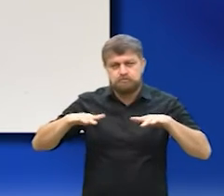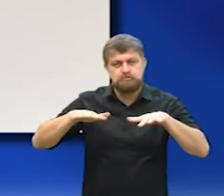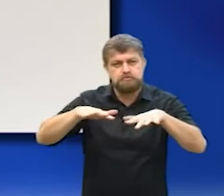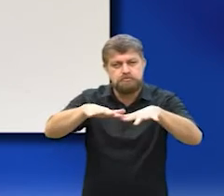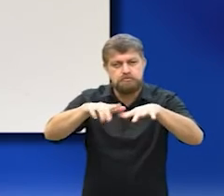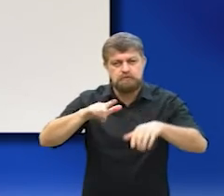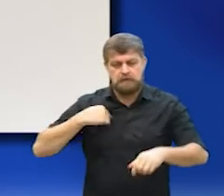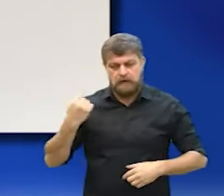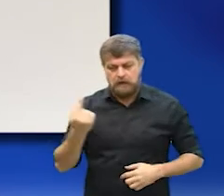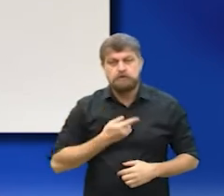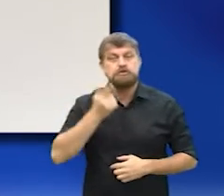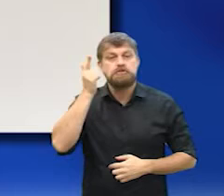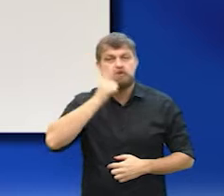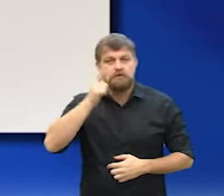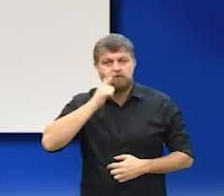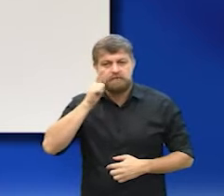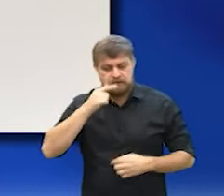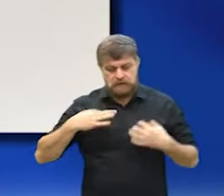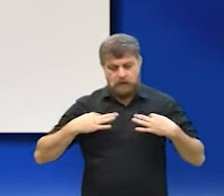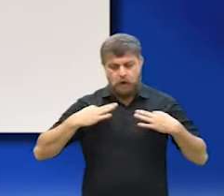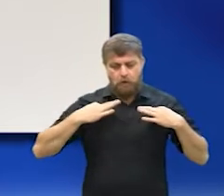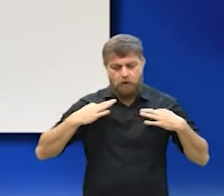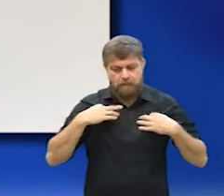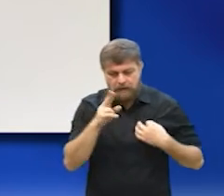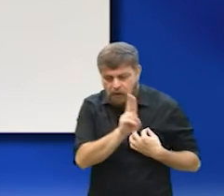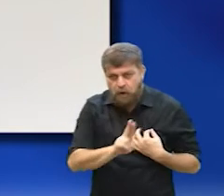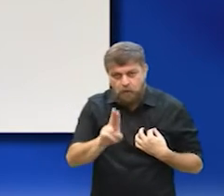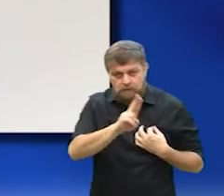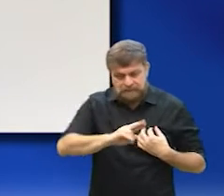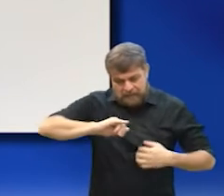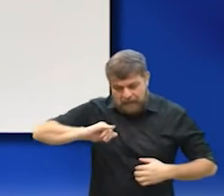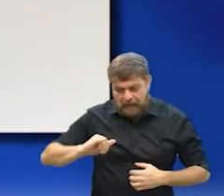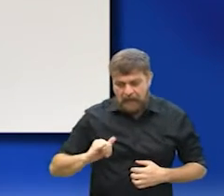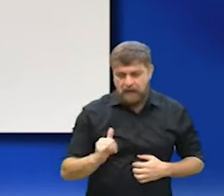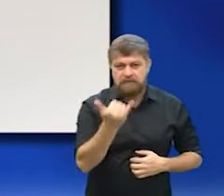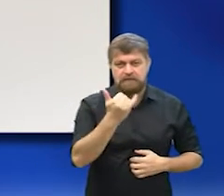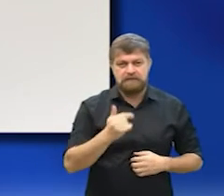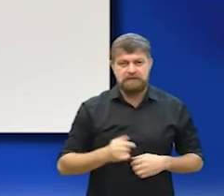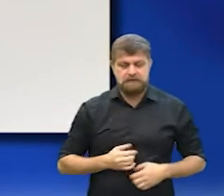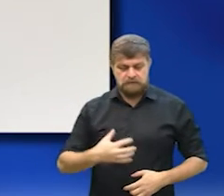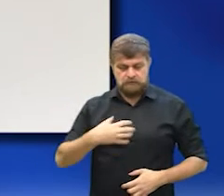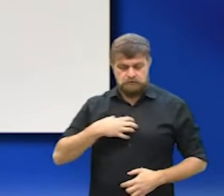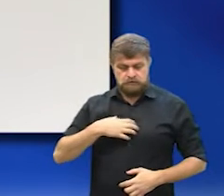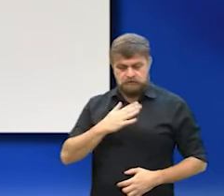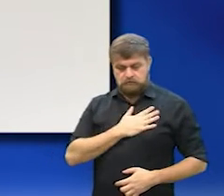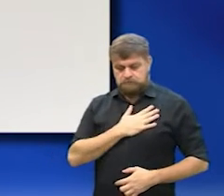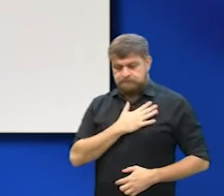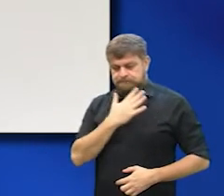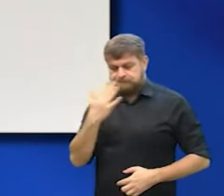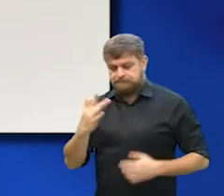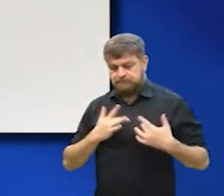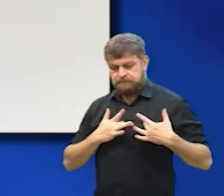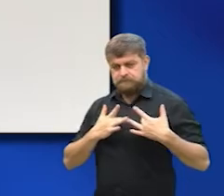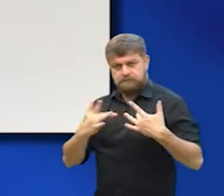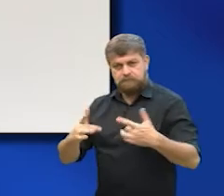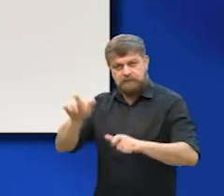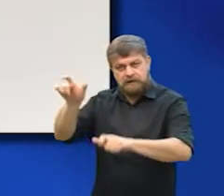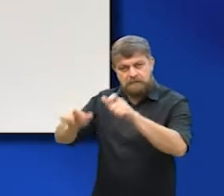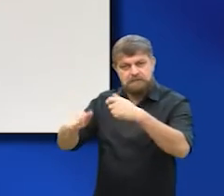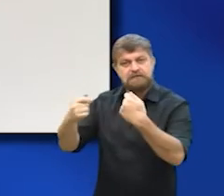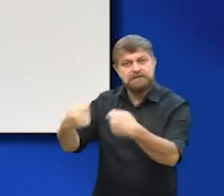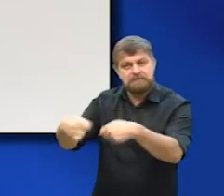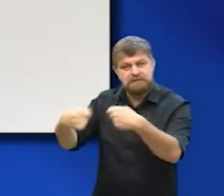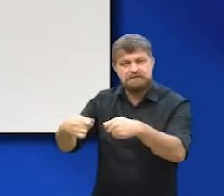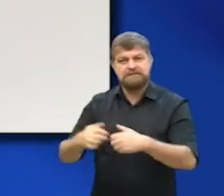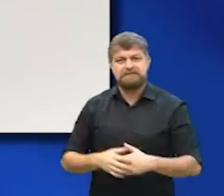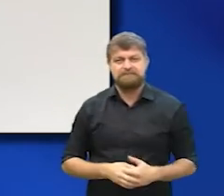se tornarem presenciais, nós possamos reciclar os uniformes e de forma solidária,